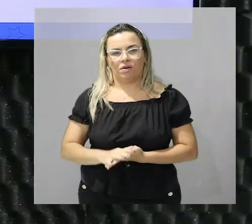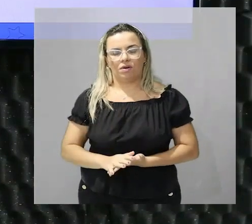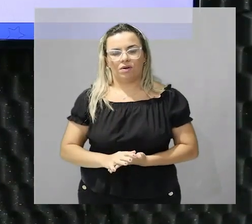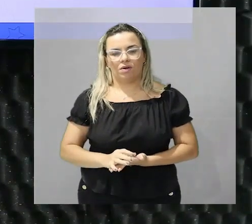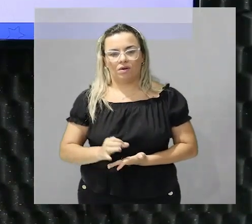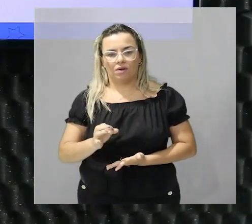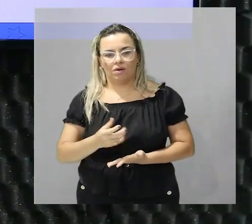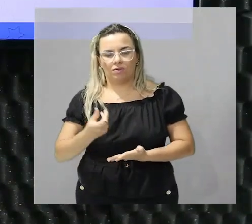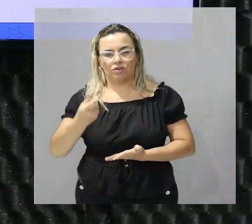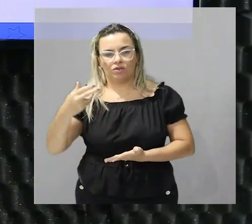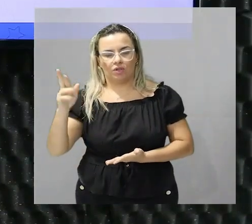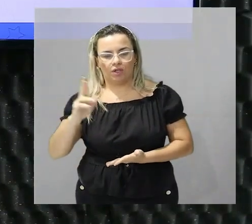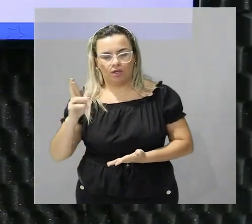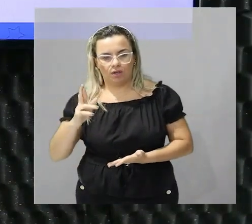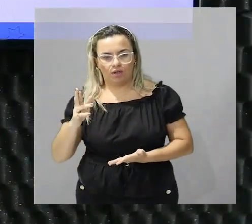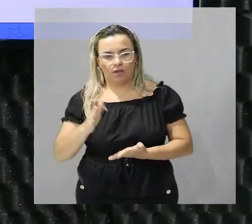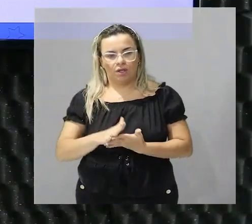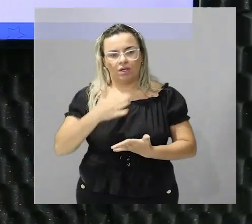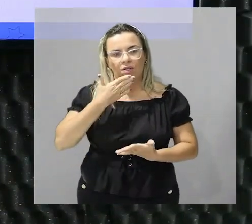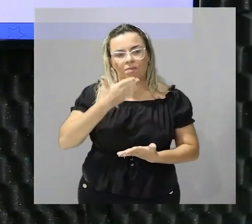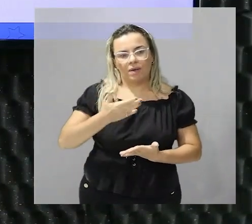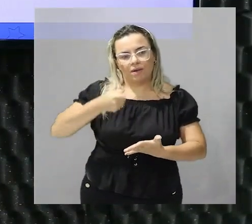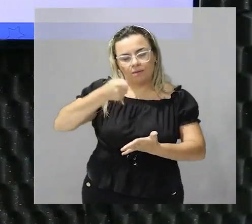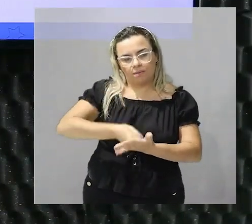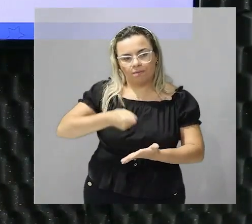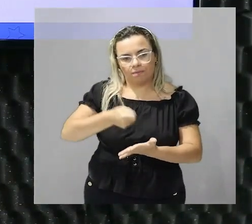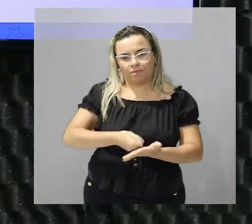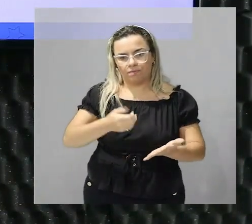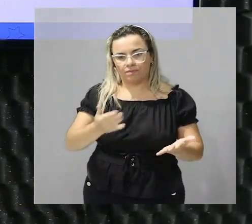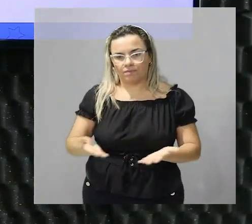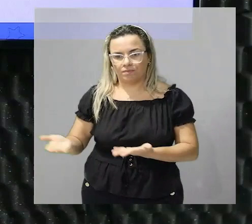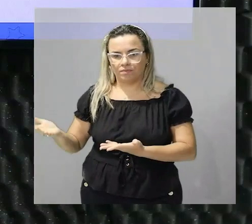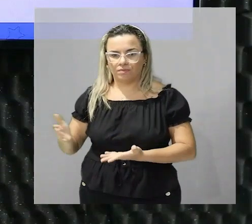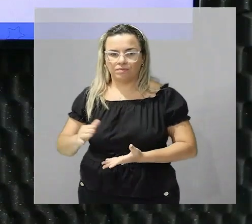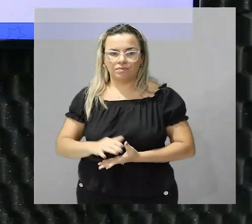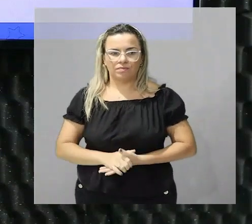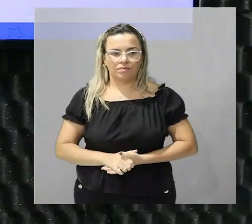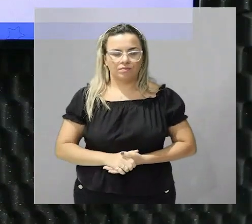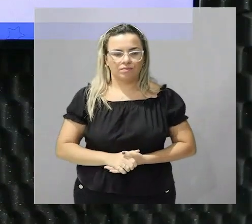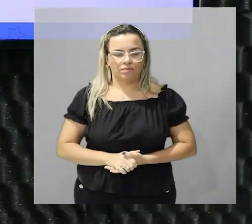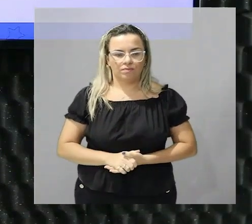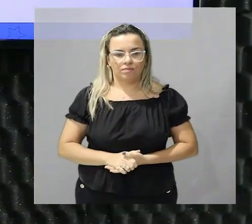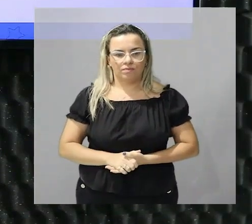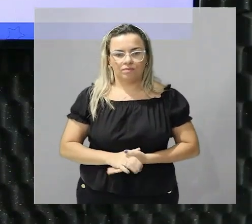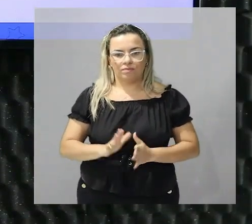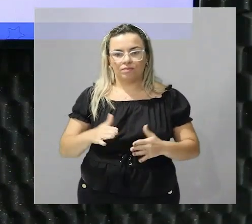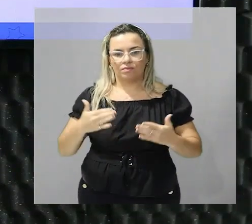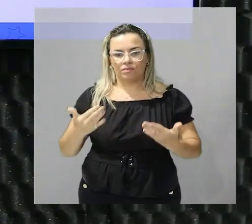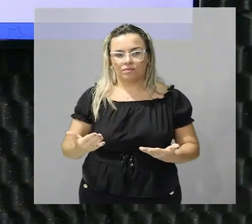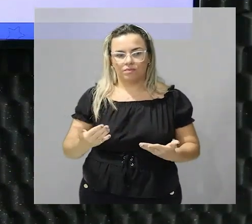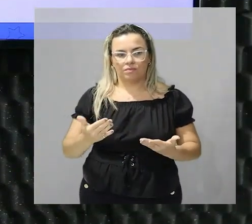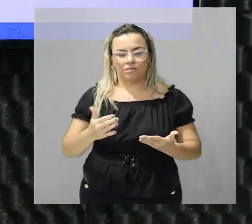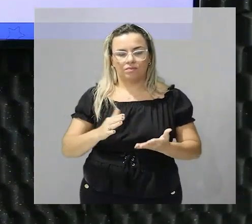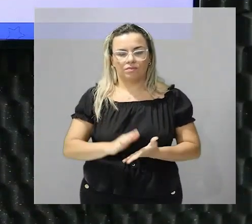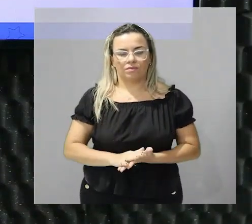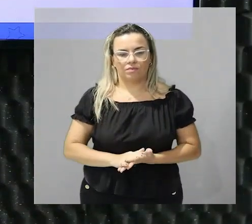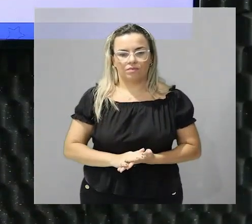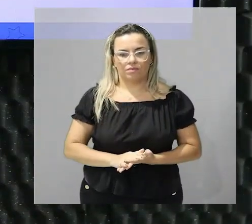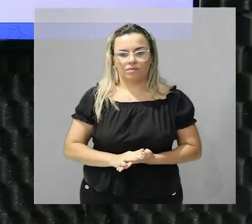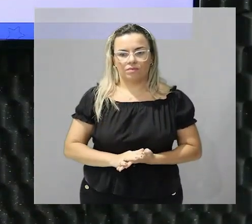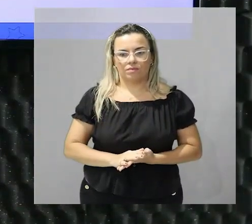estacionamento cobra. Então, veja, ela precisa de seis horas de permanência. Caso ela estacionasse no